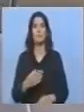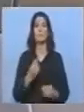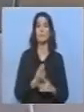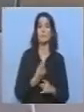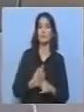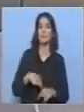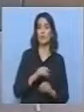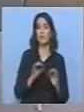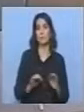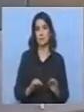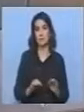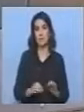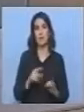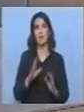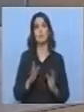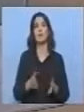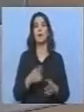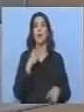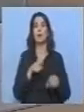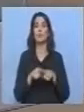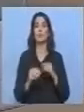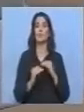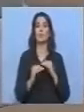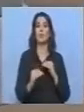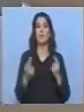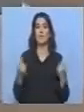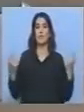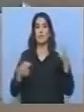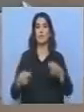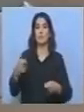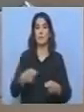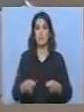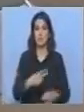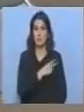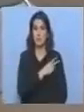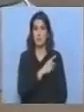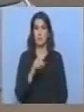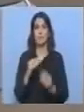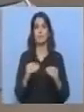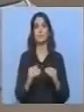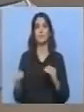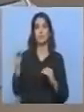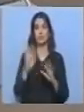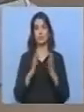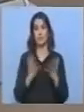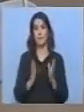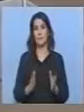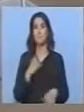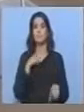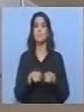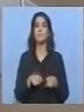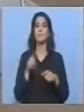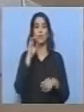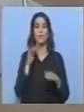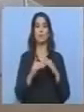necessitamos. Necessitamos naturalmente uma política de estabilidade no financiamento das universidades e do ensino superior em geral. Precisamos de uma política de